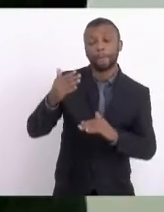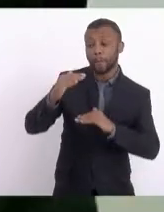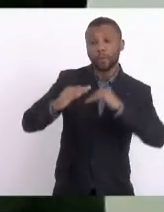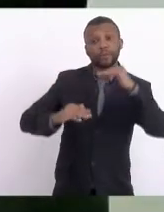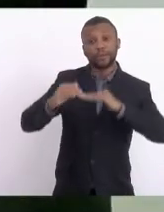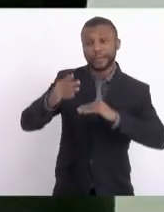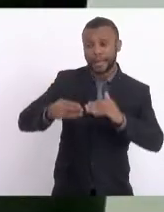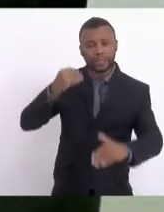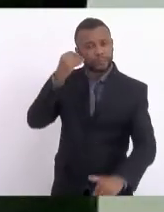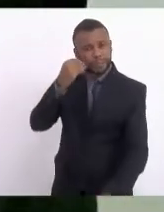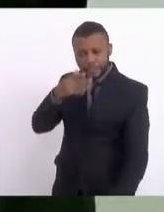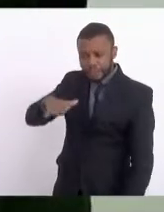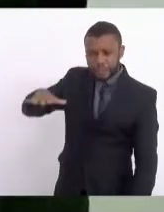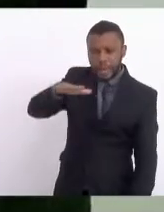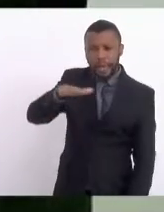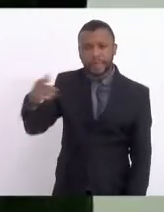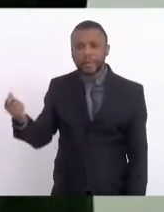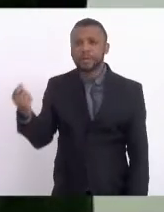Muito obrigado, senhora presidente.